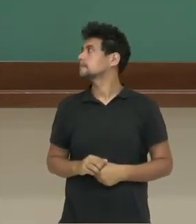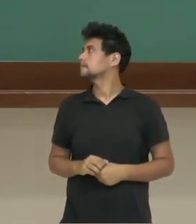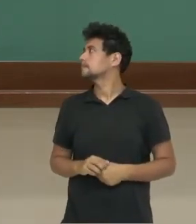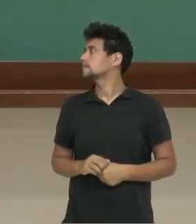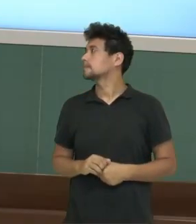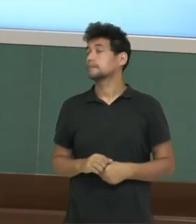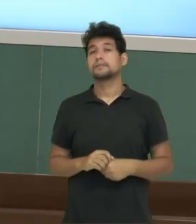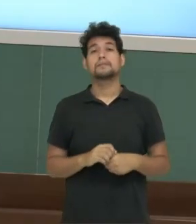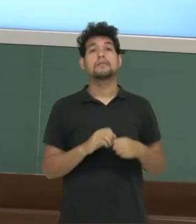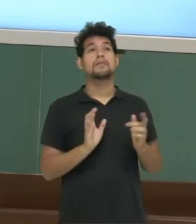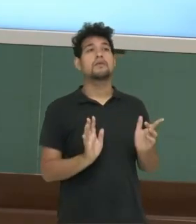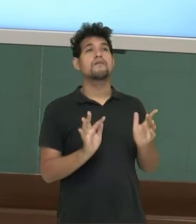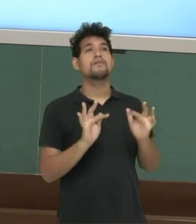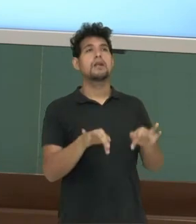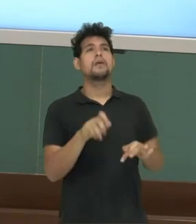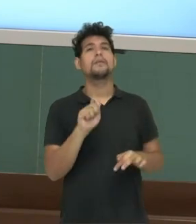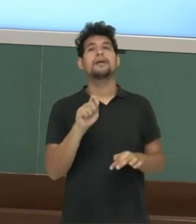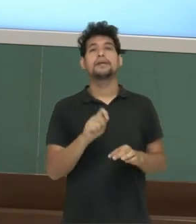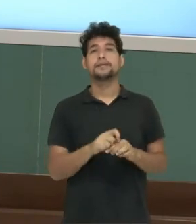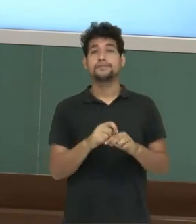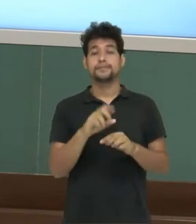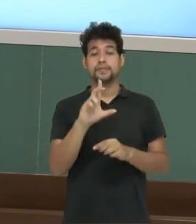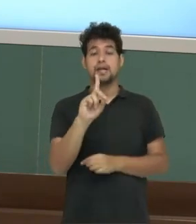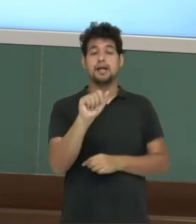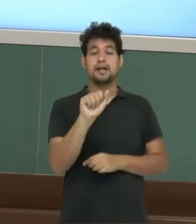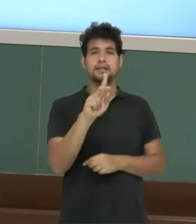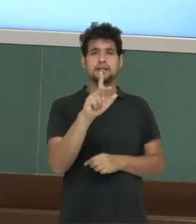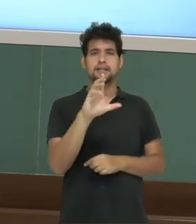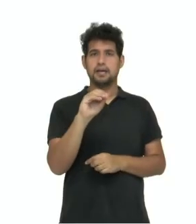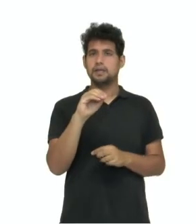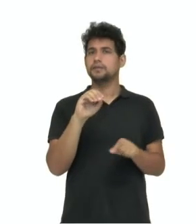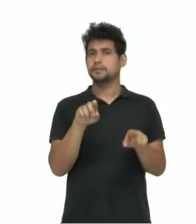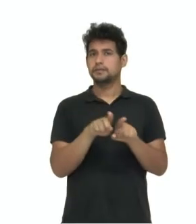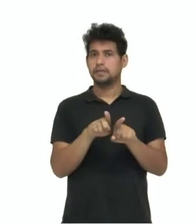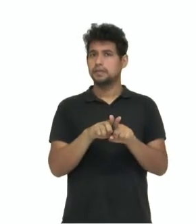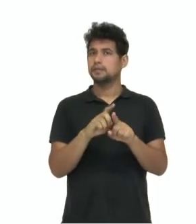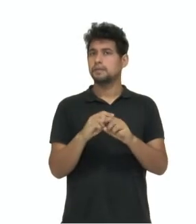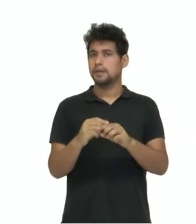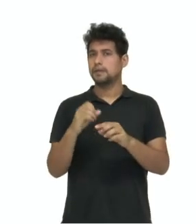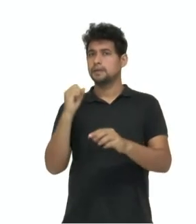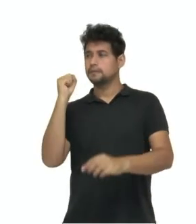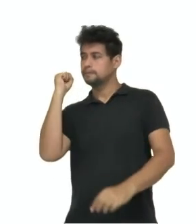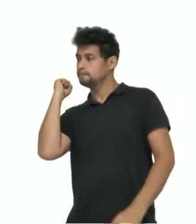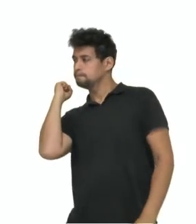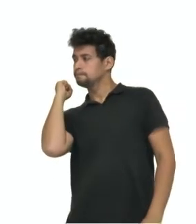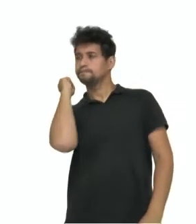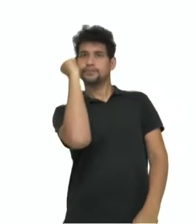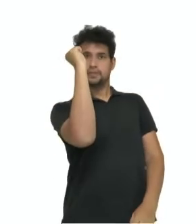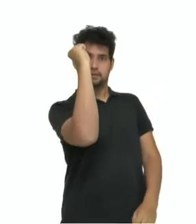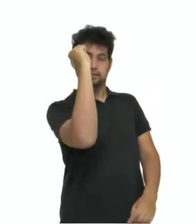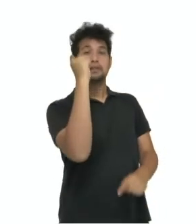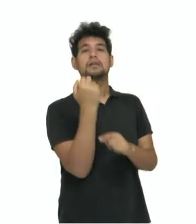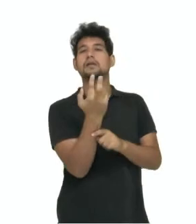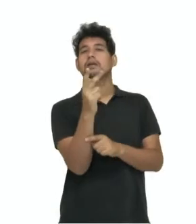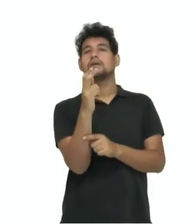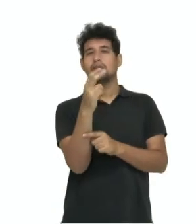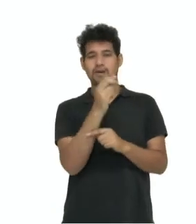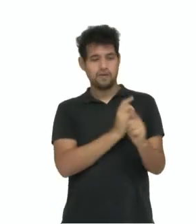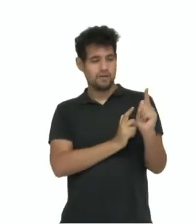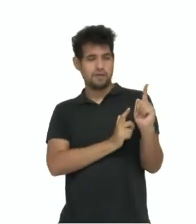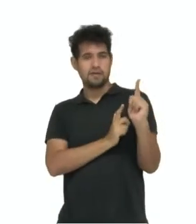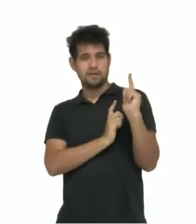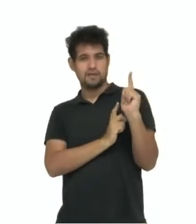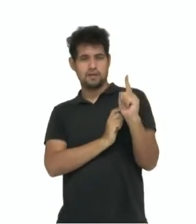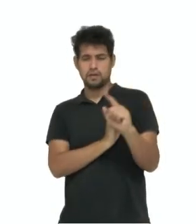E por fim, o lançamento do dardo. Originada nos movimentos dos caçadores para abater suas